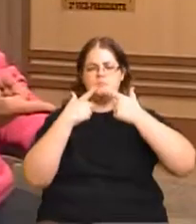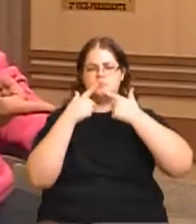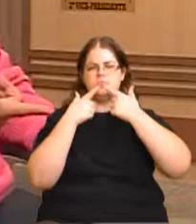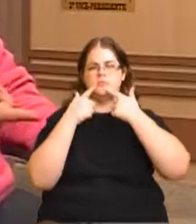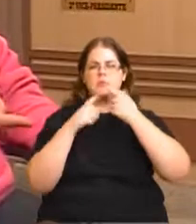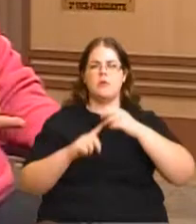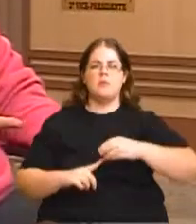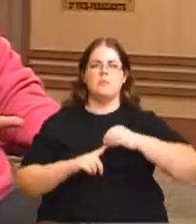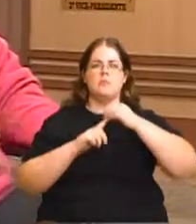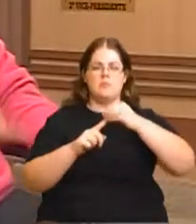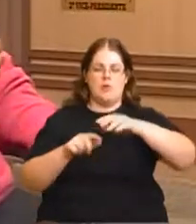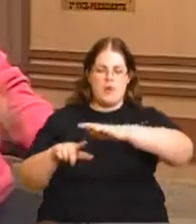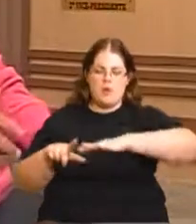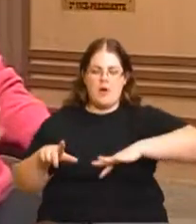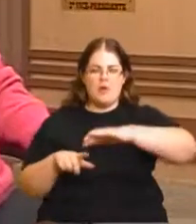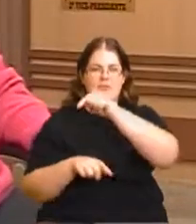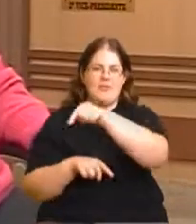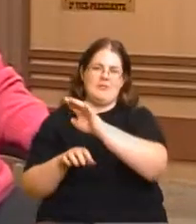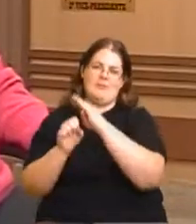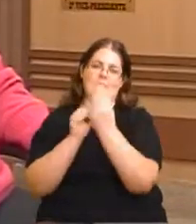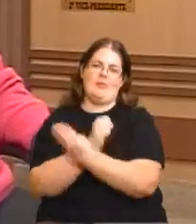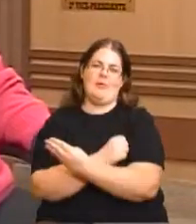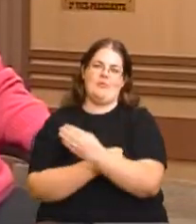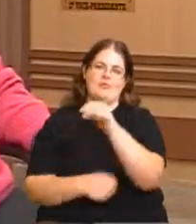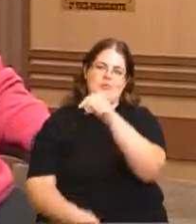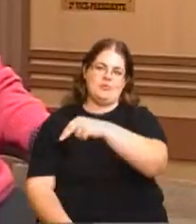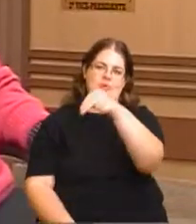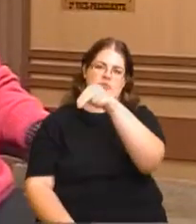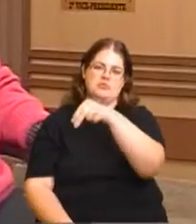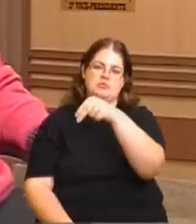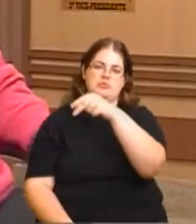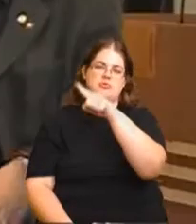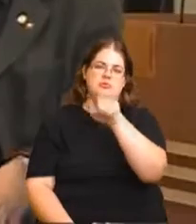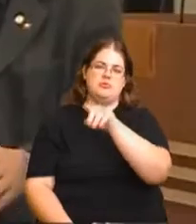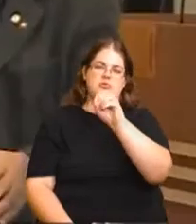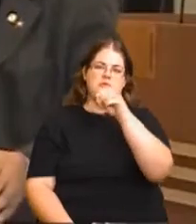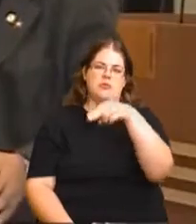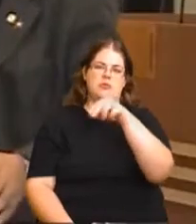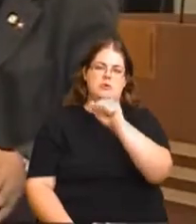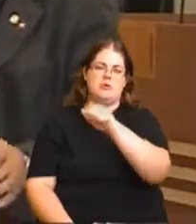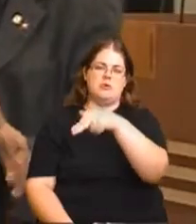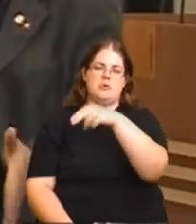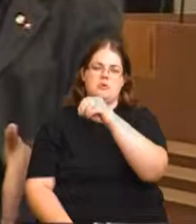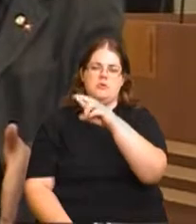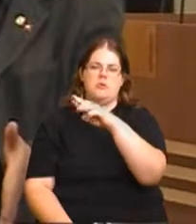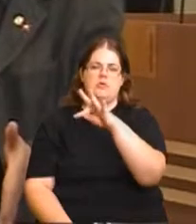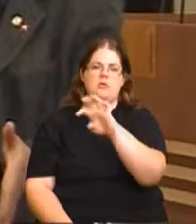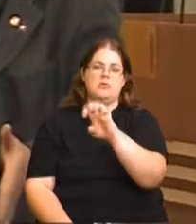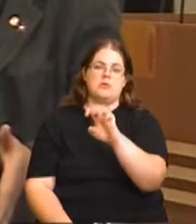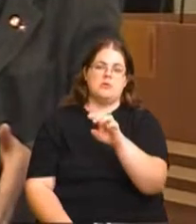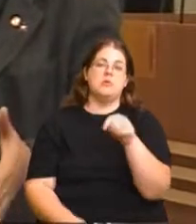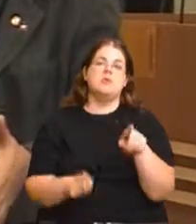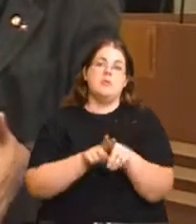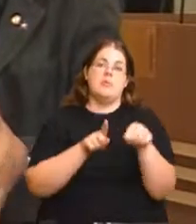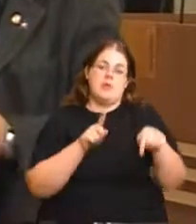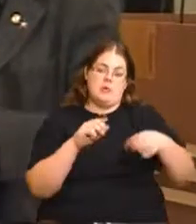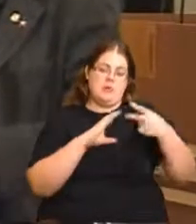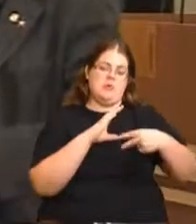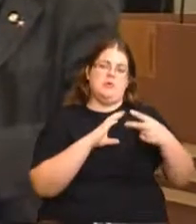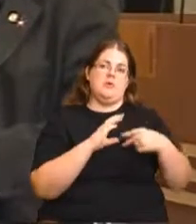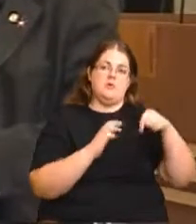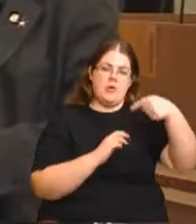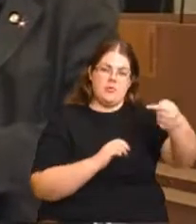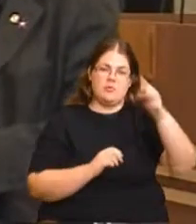a principal área atingida na cidade hoje é realmente a região da Zona Norte, né? Sem dúvida nenhuma. E tanto que nós vamos realizar na casa uma